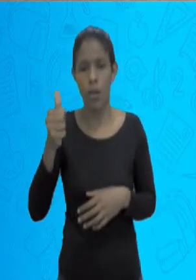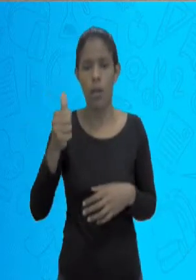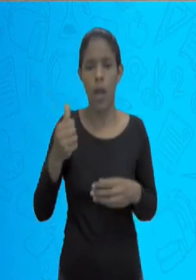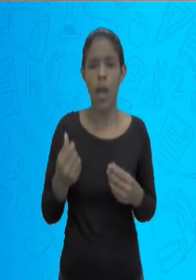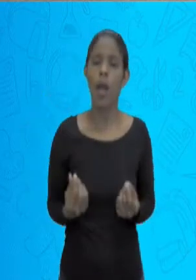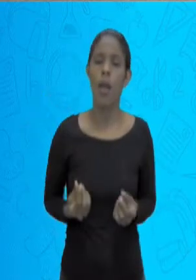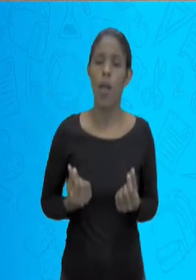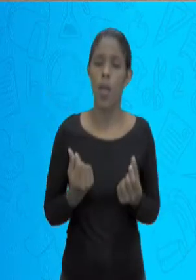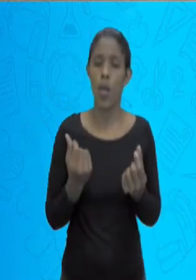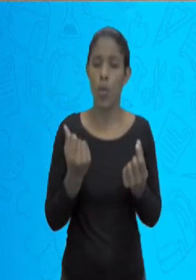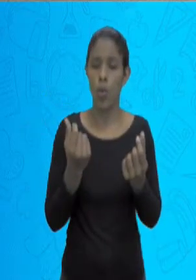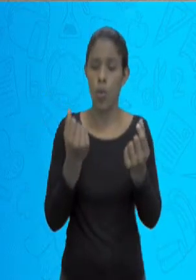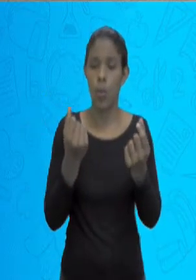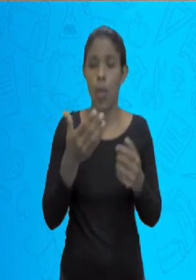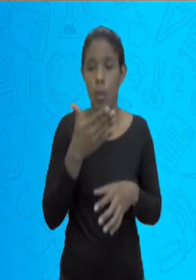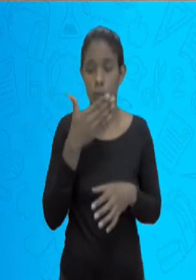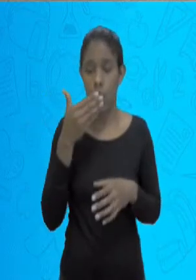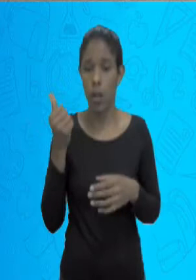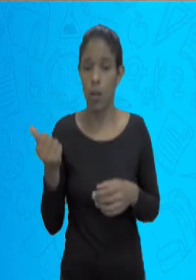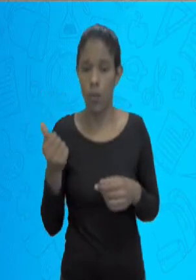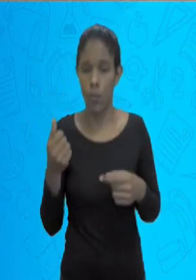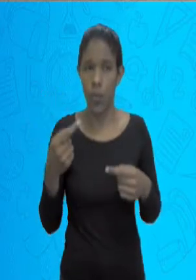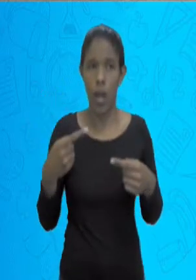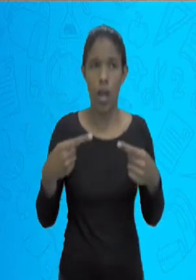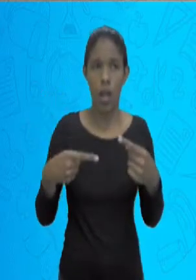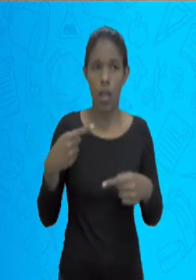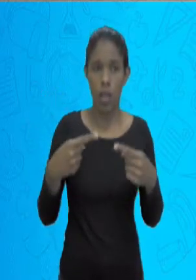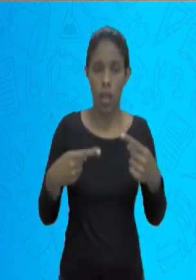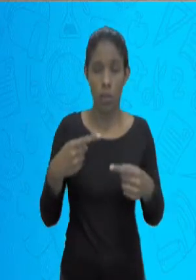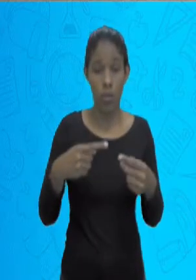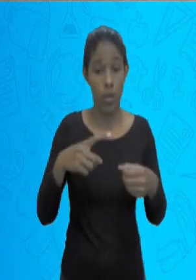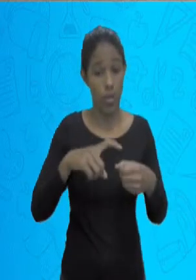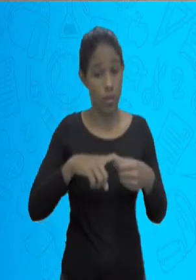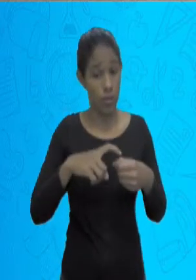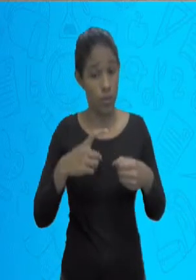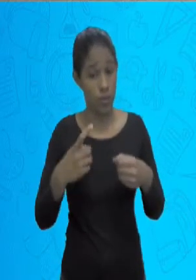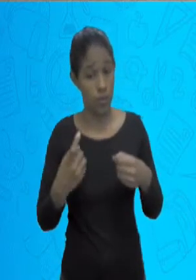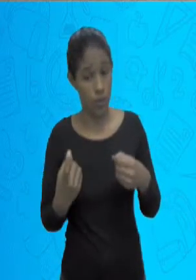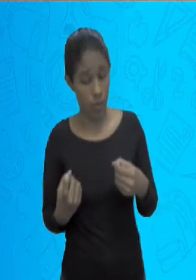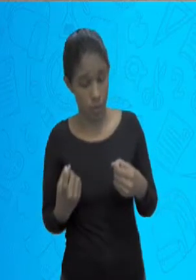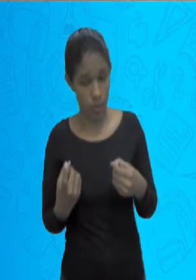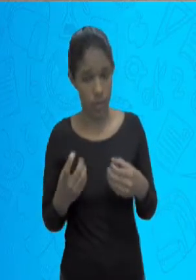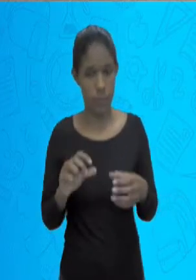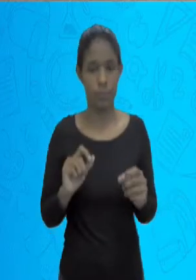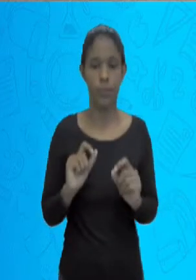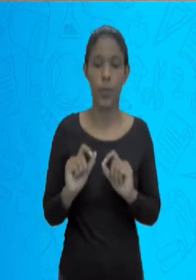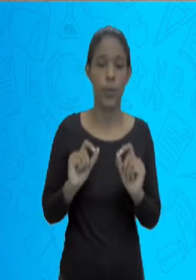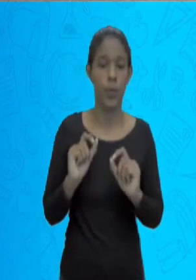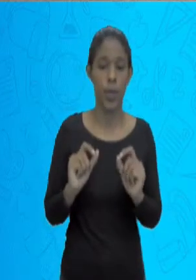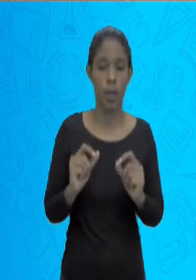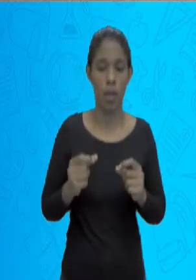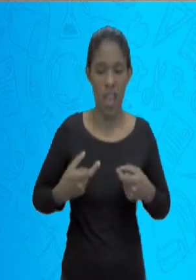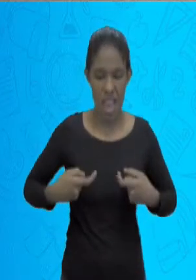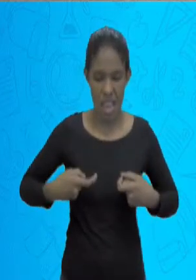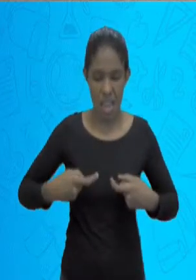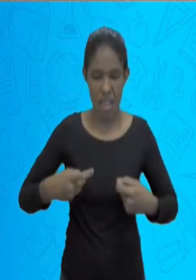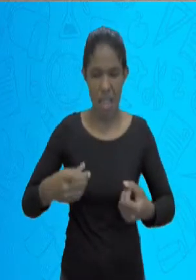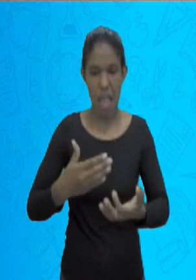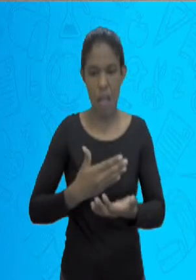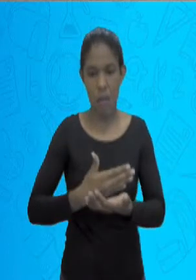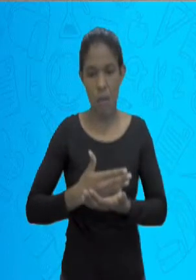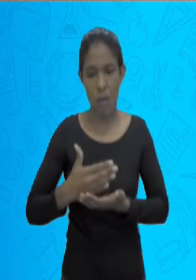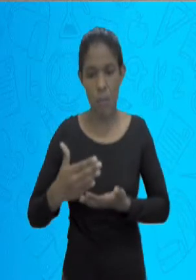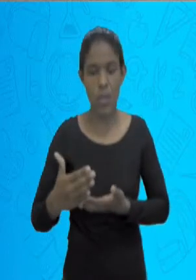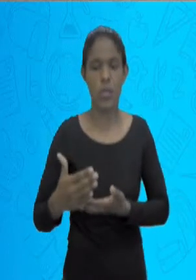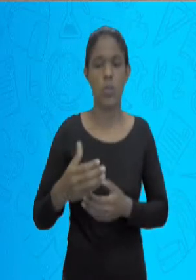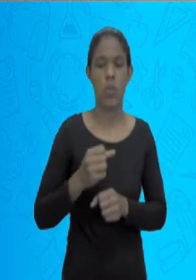economia. Na política econômica externa, o reinício de guerras em